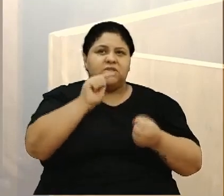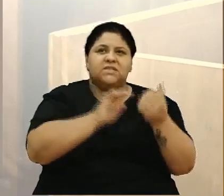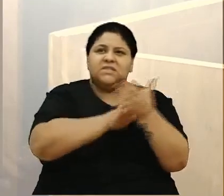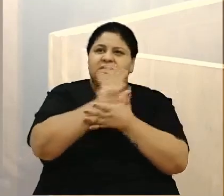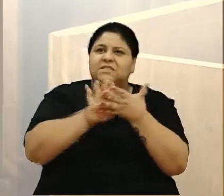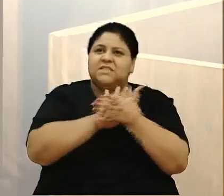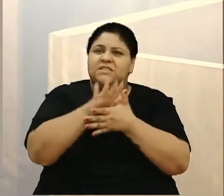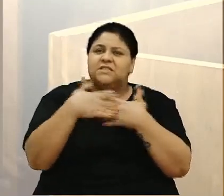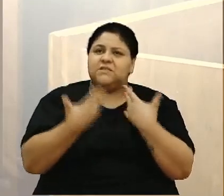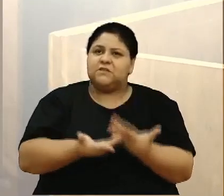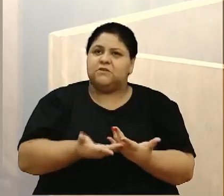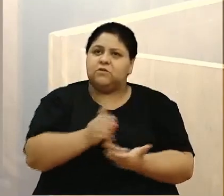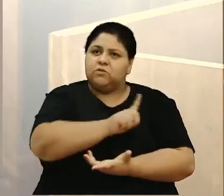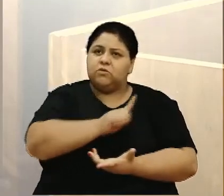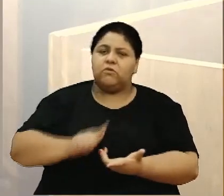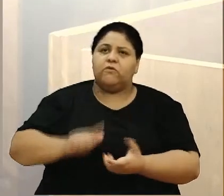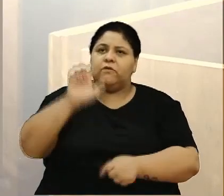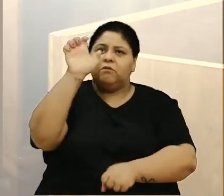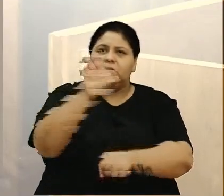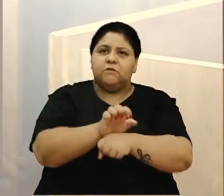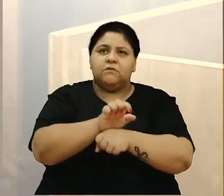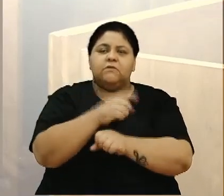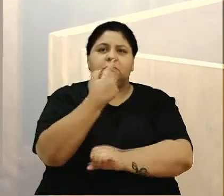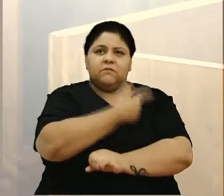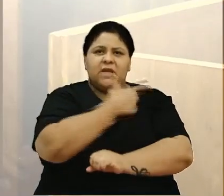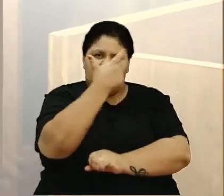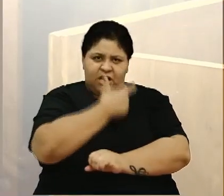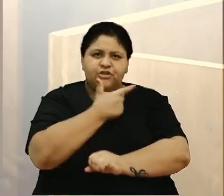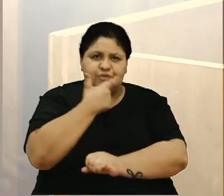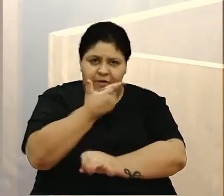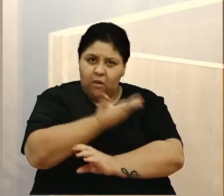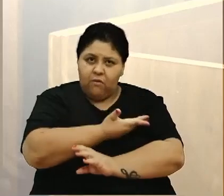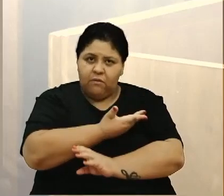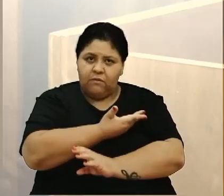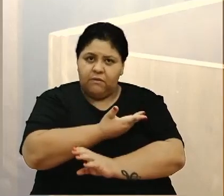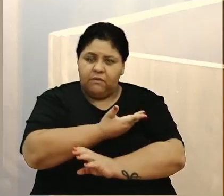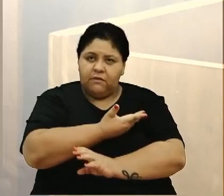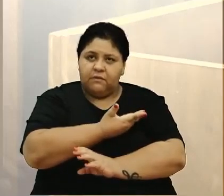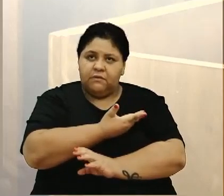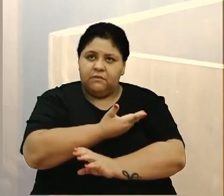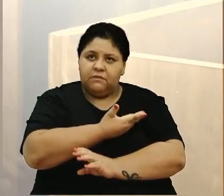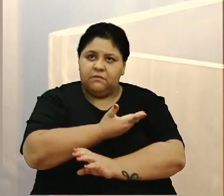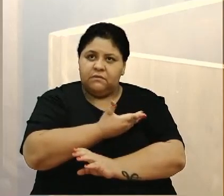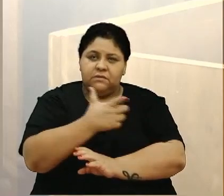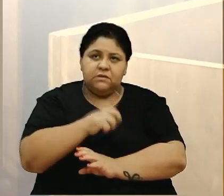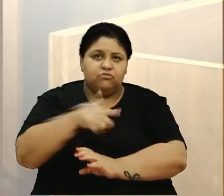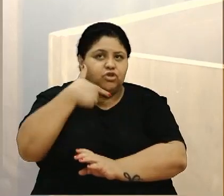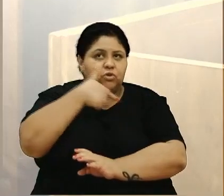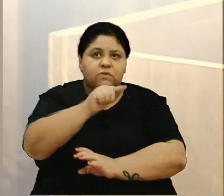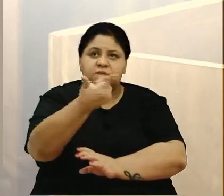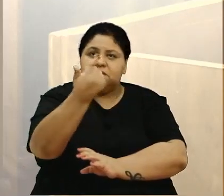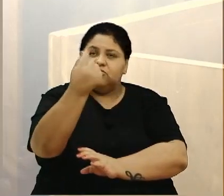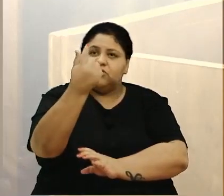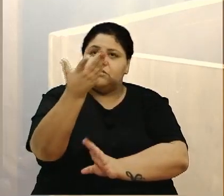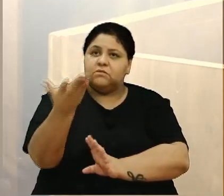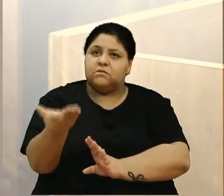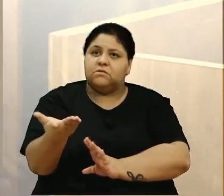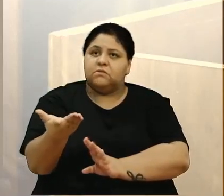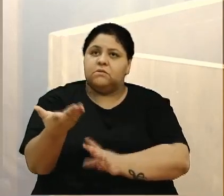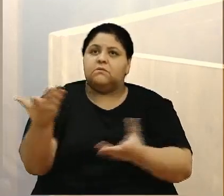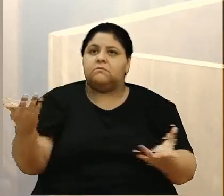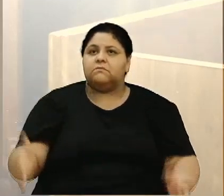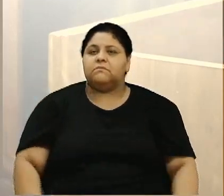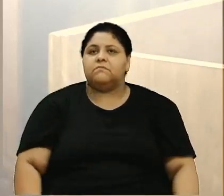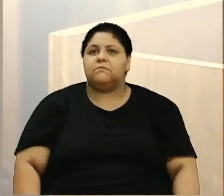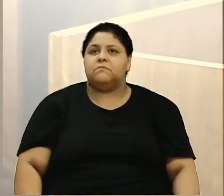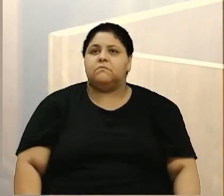centavo do governo do estado, nem do governo federal. Acho que ele falou isso, não é? Que não tinha conseguido nenhum dinheiro, vereador Cadório. Mas olha,